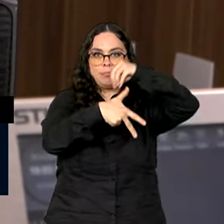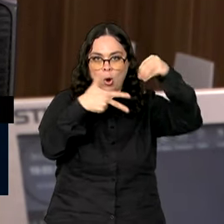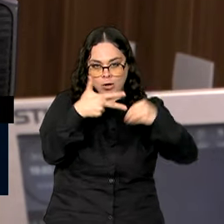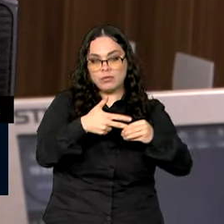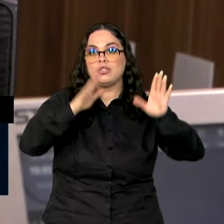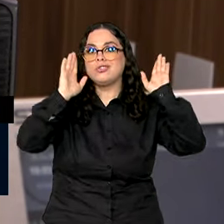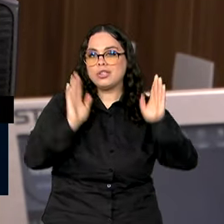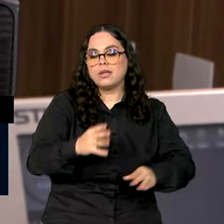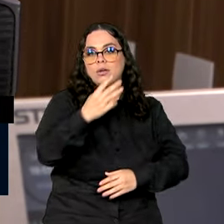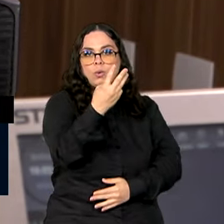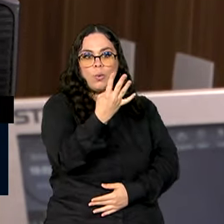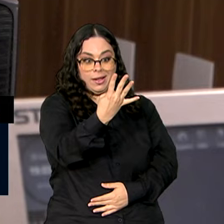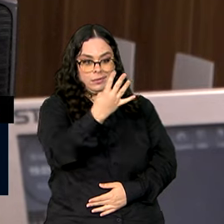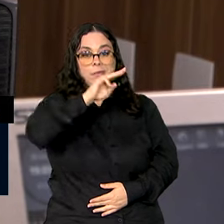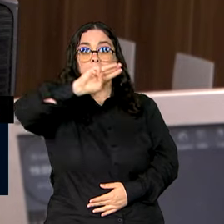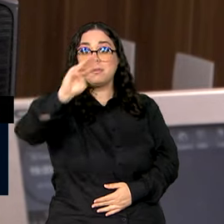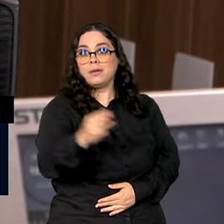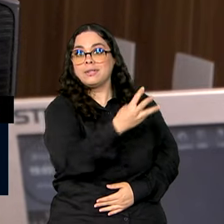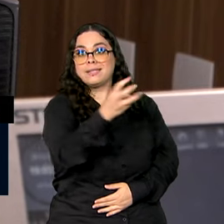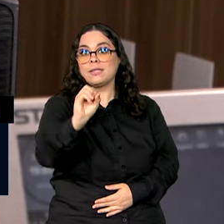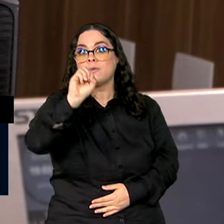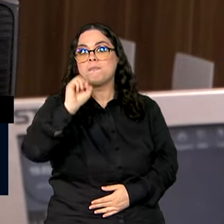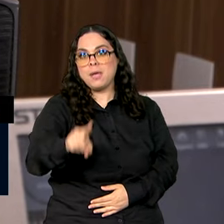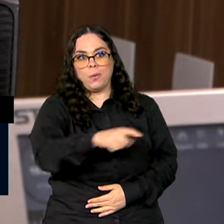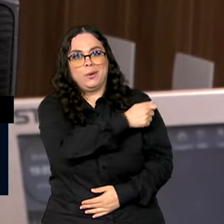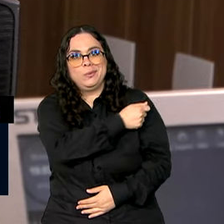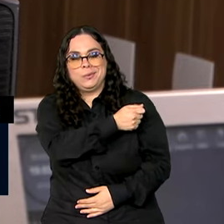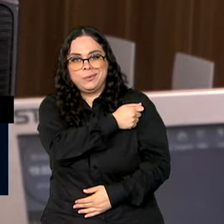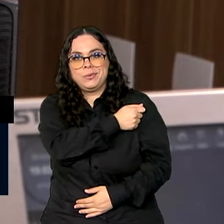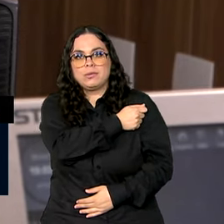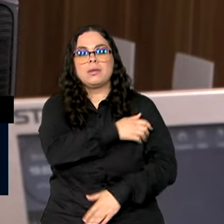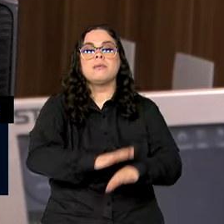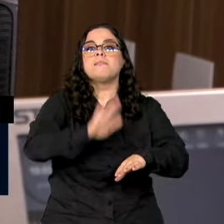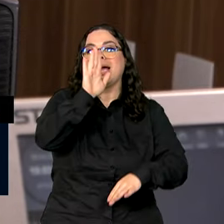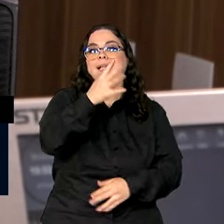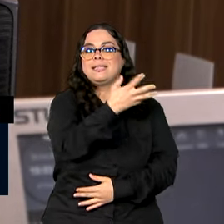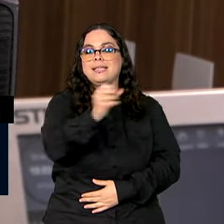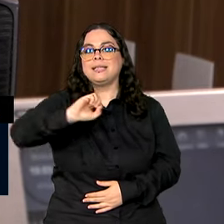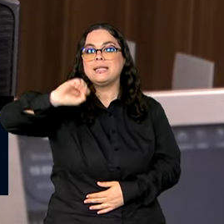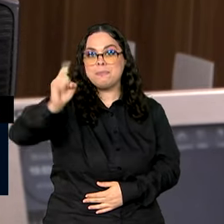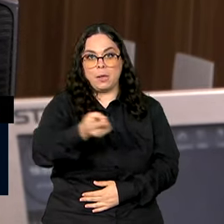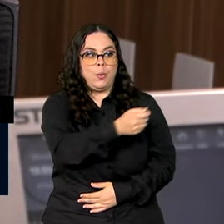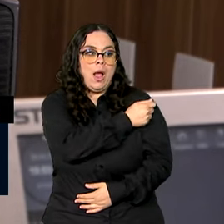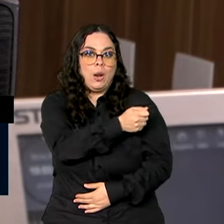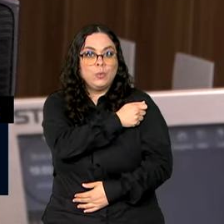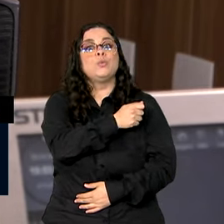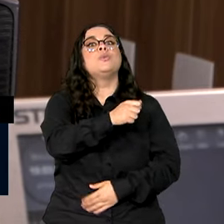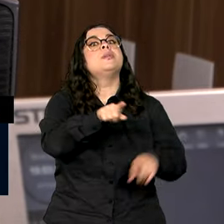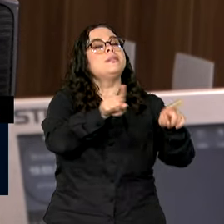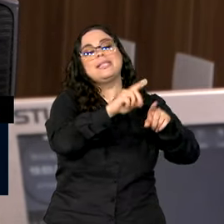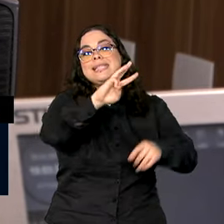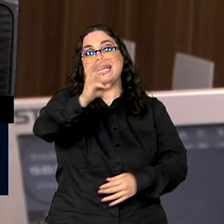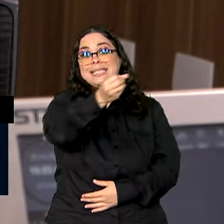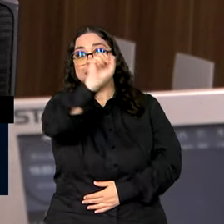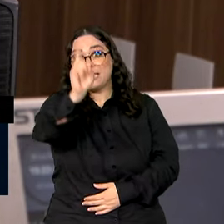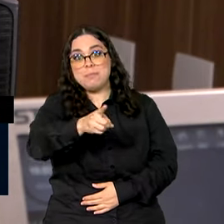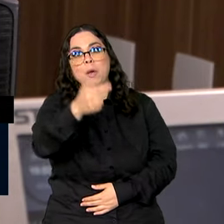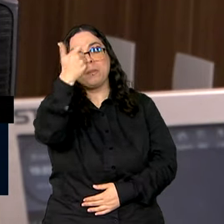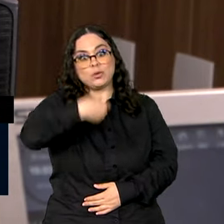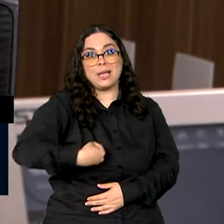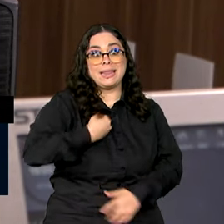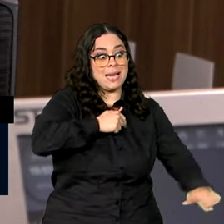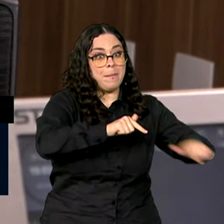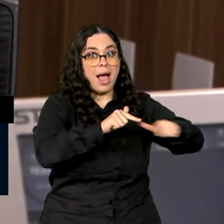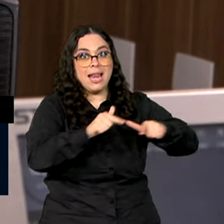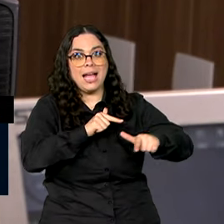4. 300.000 estudantes mais de 300.000 pessoas trabalhando empacotar e